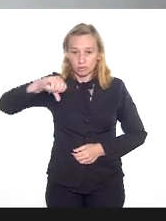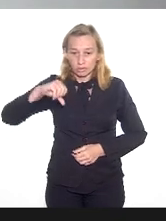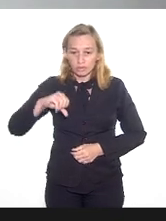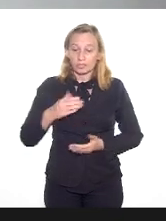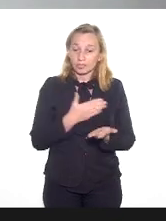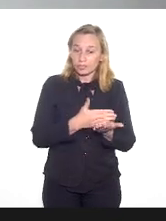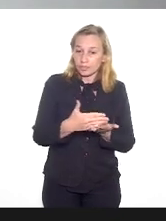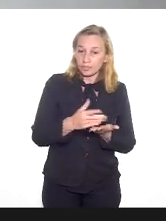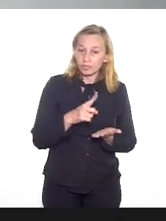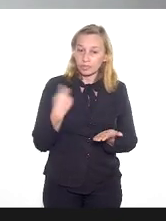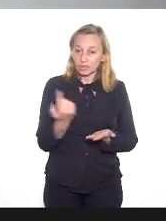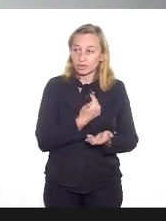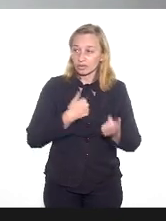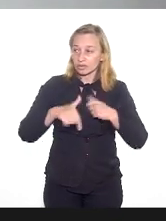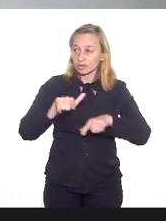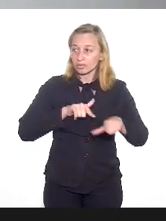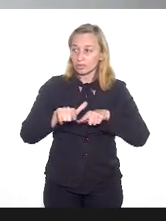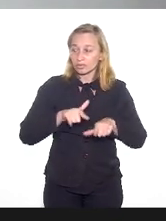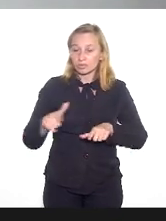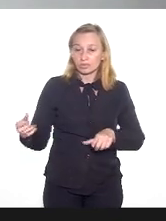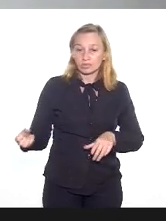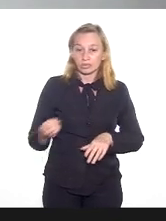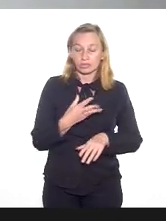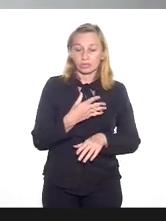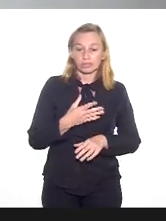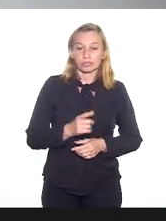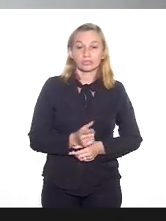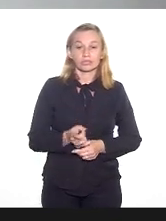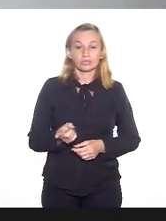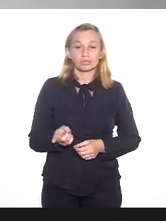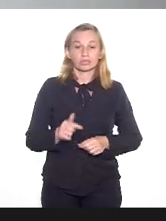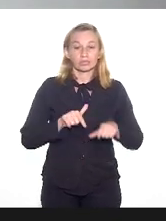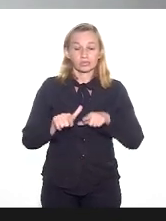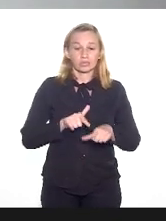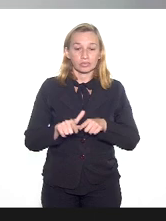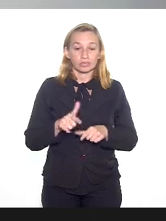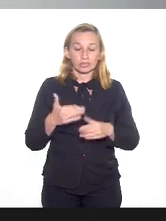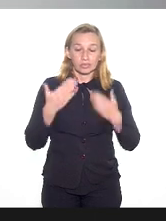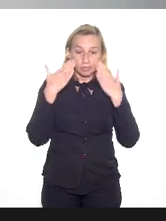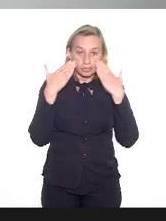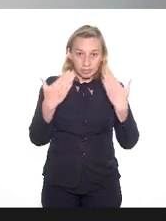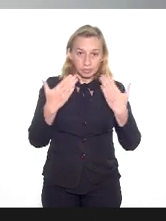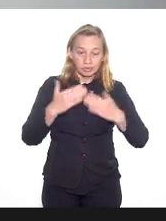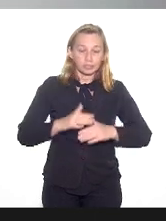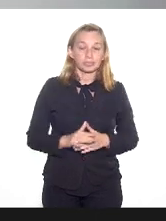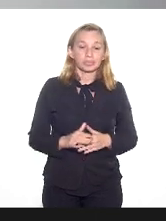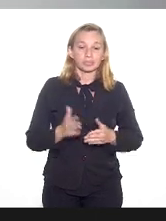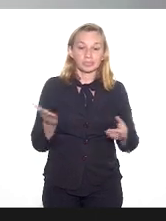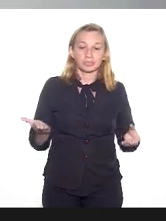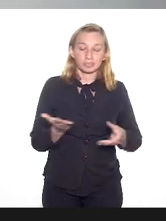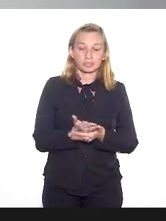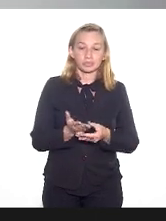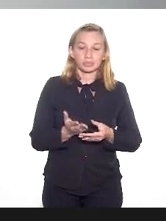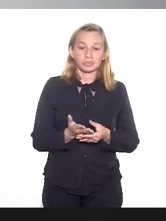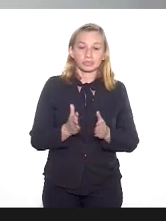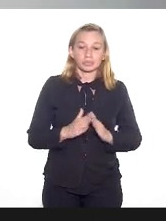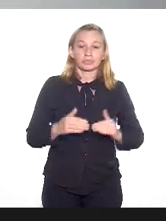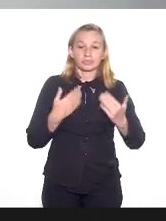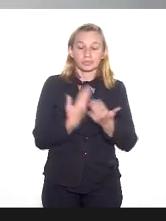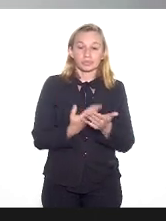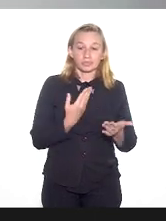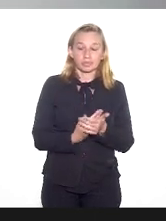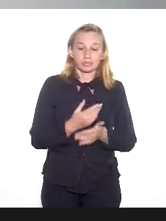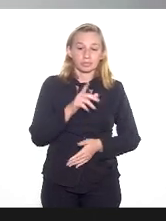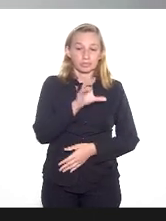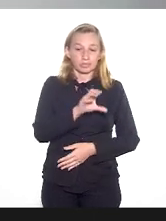iniciava os nossos trabalhos nessa nova legislatura, e eu tomei a iniciativa de apresentar o requerimento dessa CPI, eu